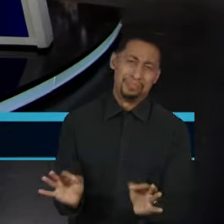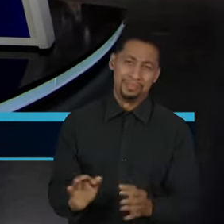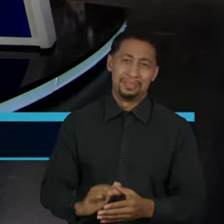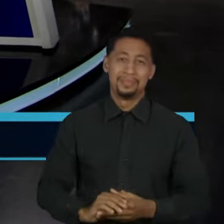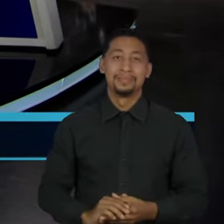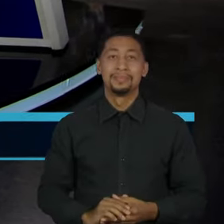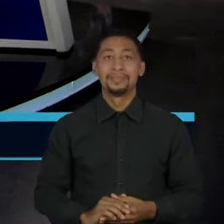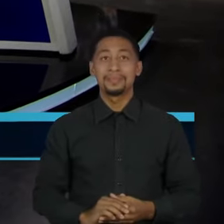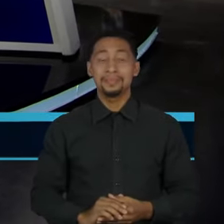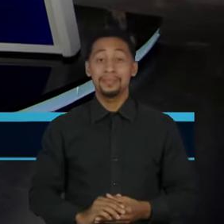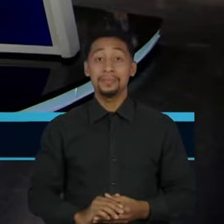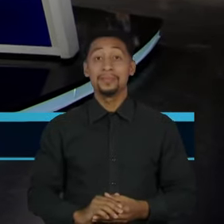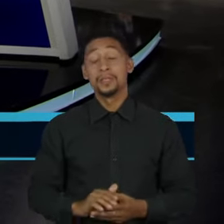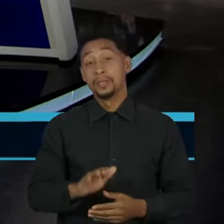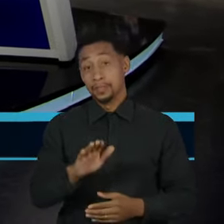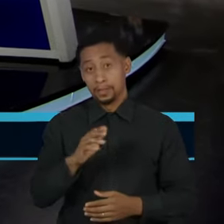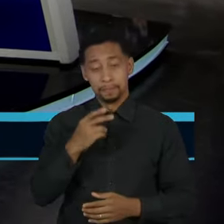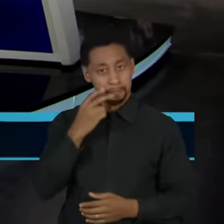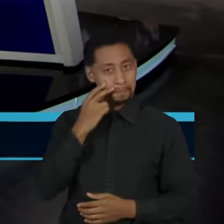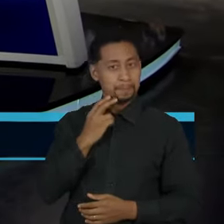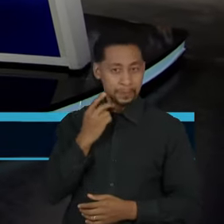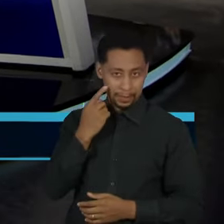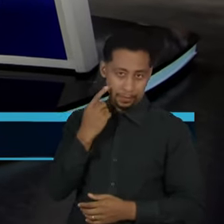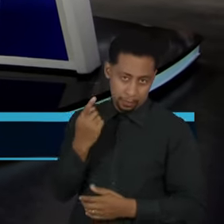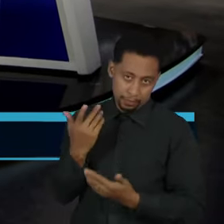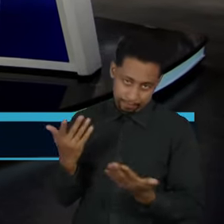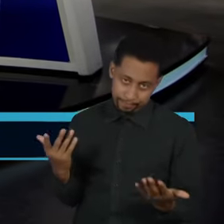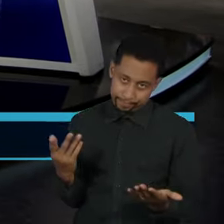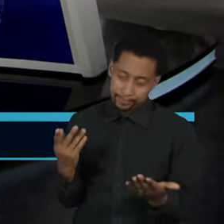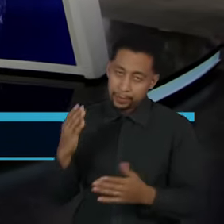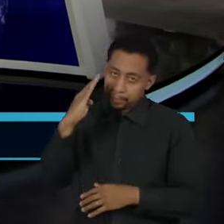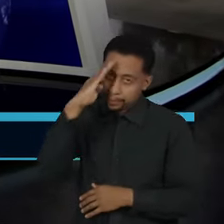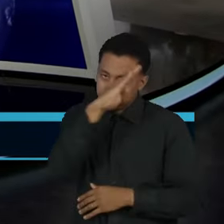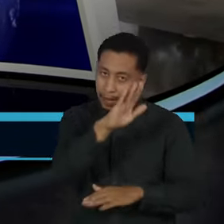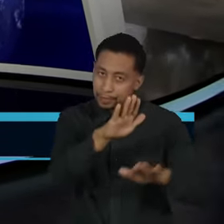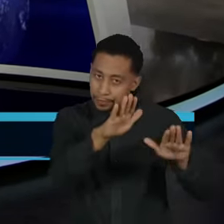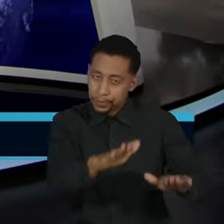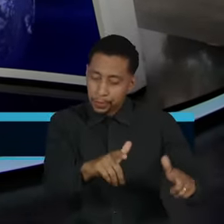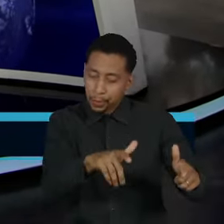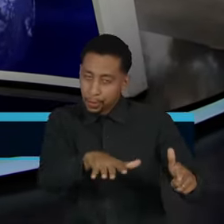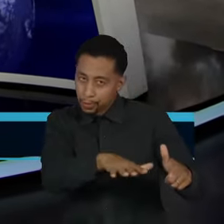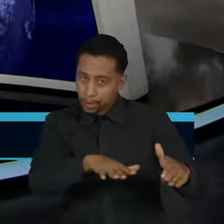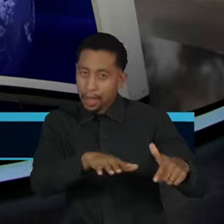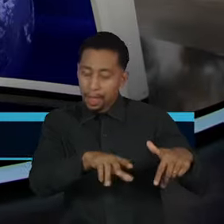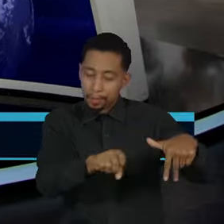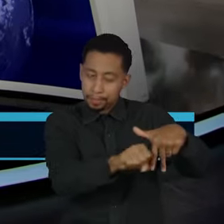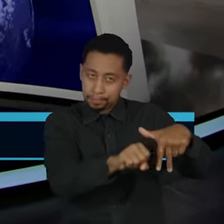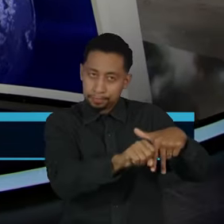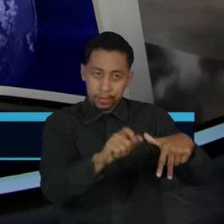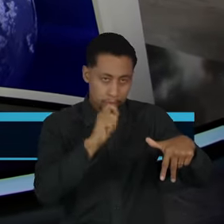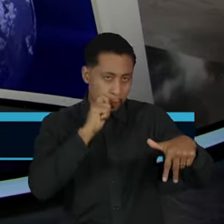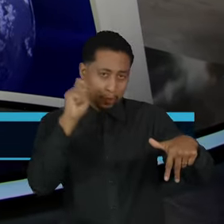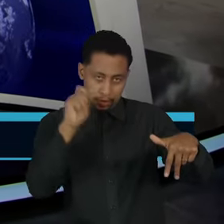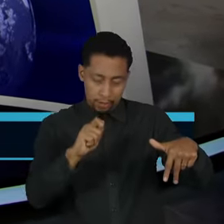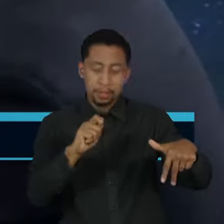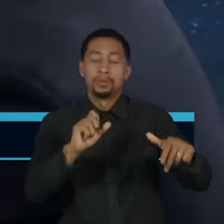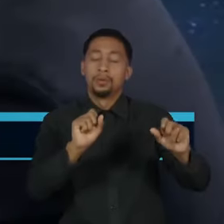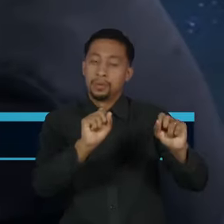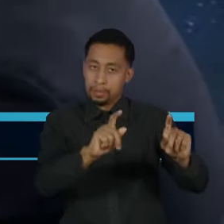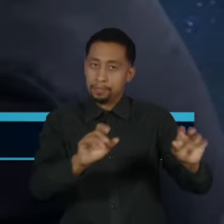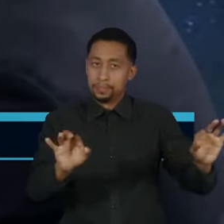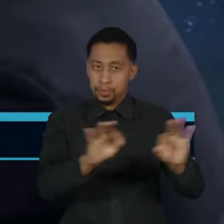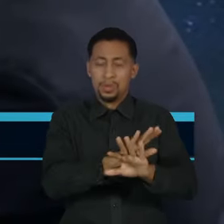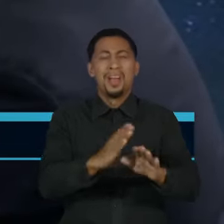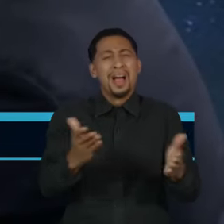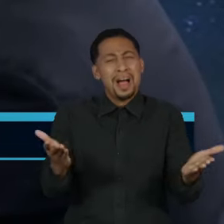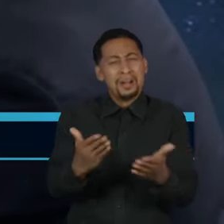João, depois do episódio de Embaixada Húngara, que já não caiu muito bem, qual o sentido desse pedido de Bolsonaro para ir a